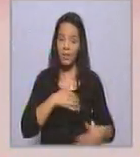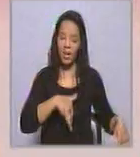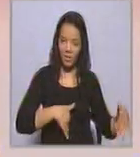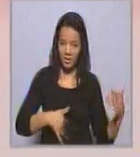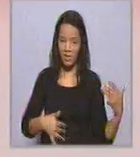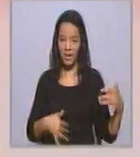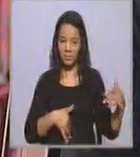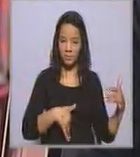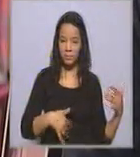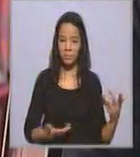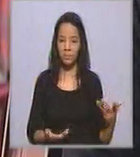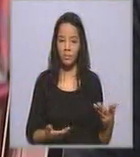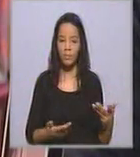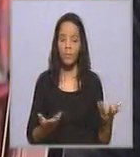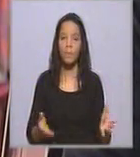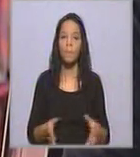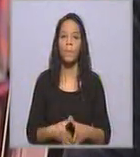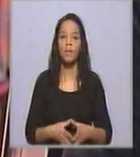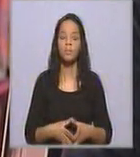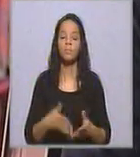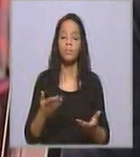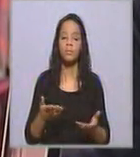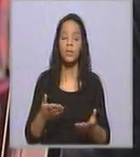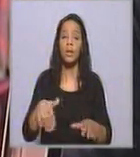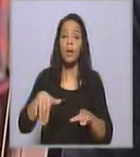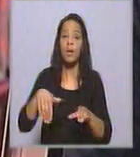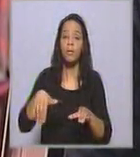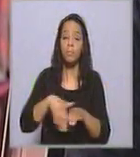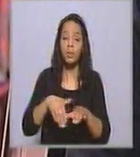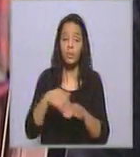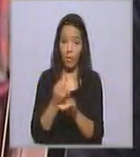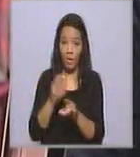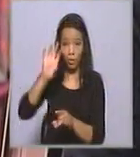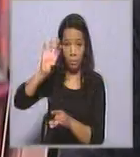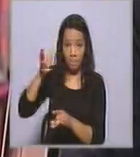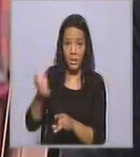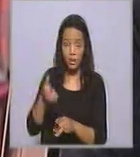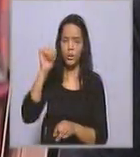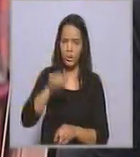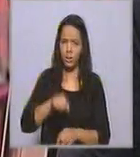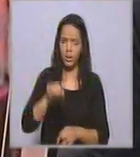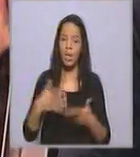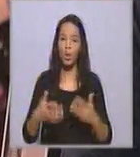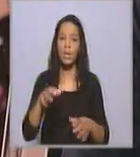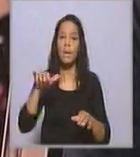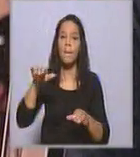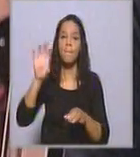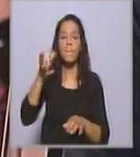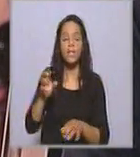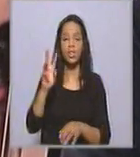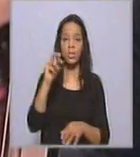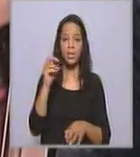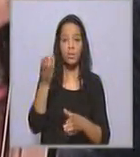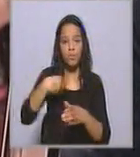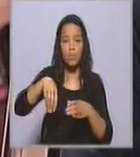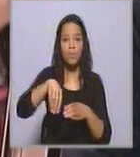África Dançar. Exatamente. Que já envolve vários países, e diz-me tu já, exatamente, neste momento já são 13 países envolvidos.